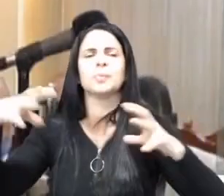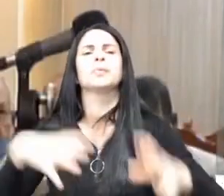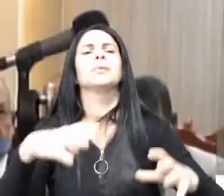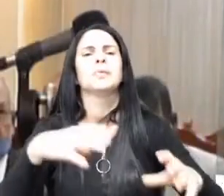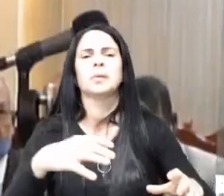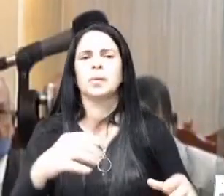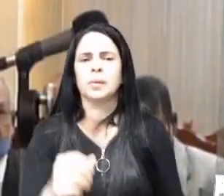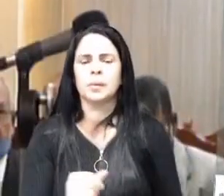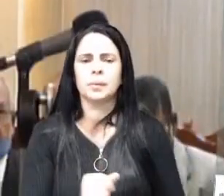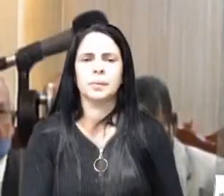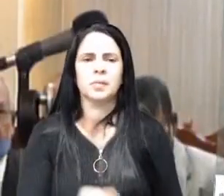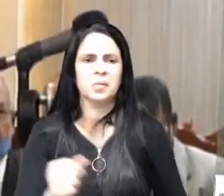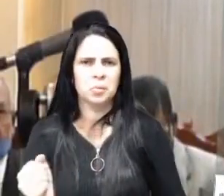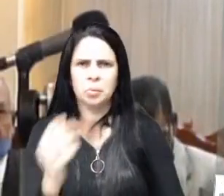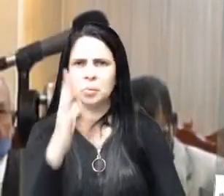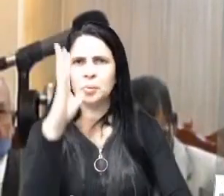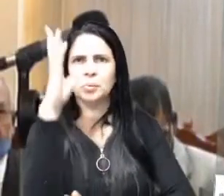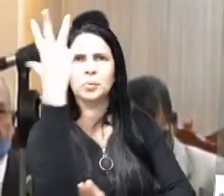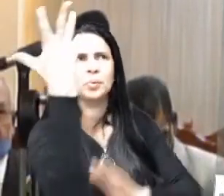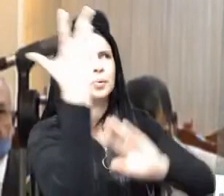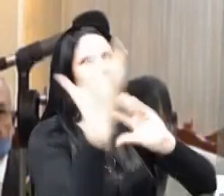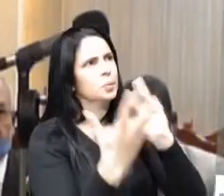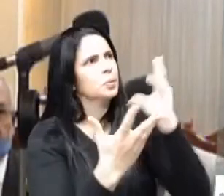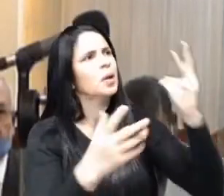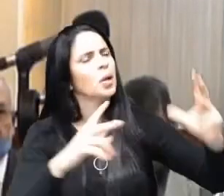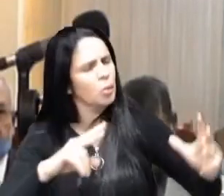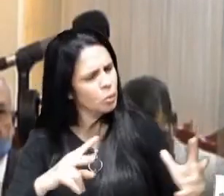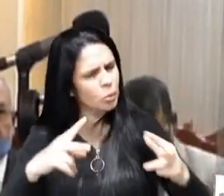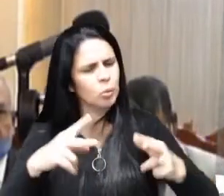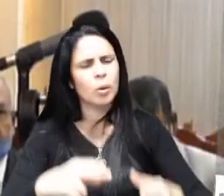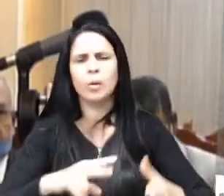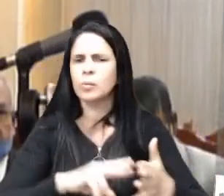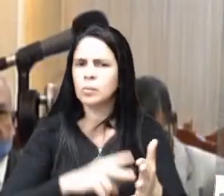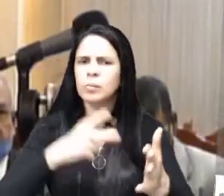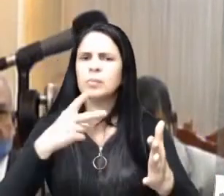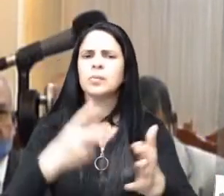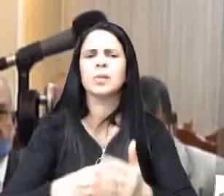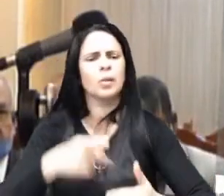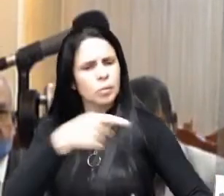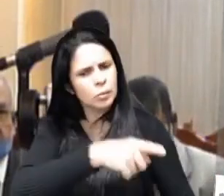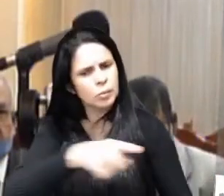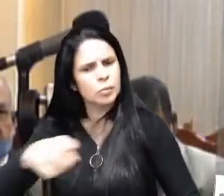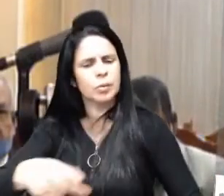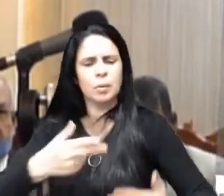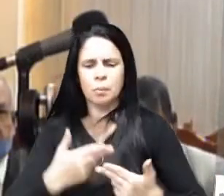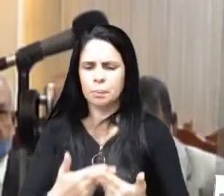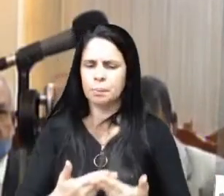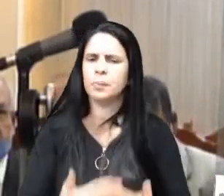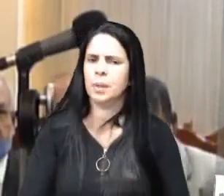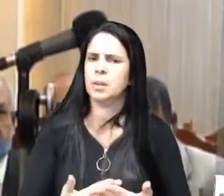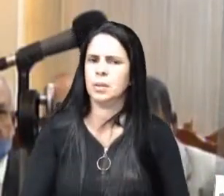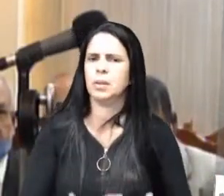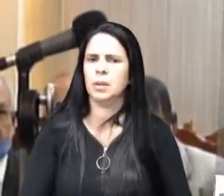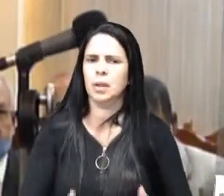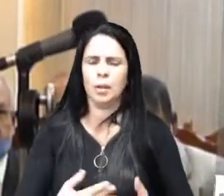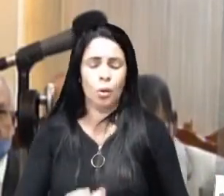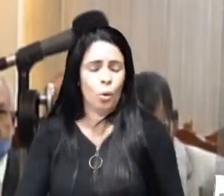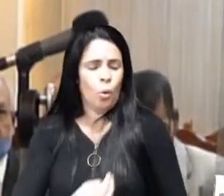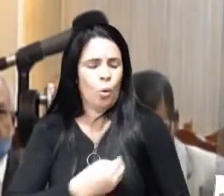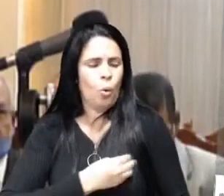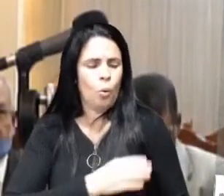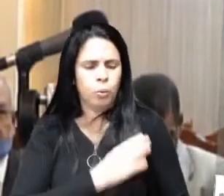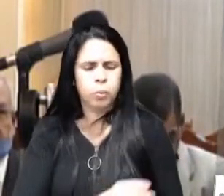serôdia. Sede vós também paciente, fortalecei os vossos corações, porque já a vinda do Senhor